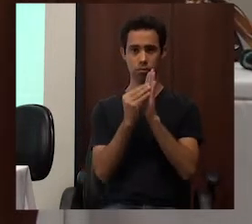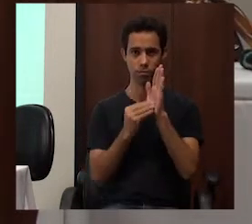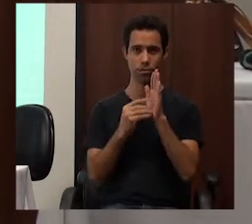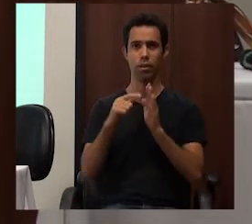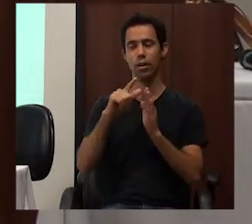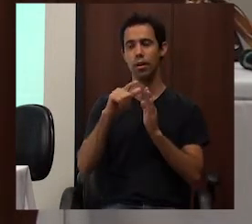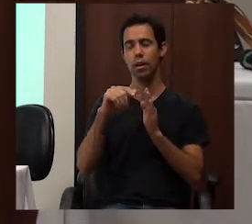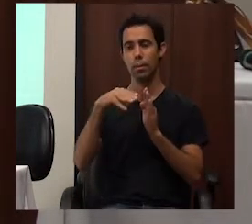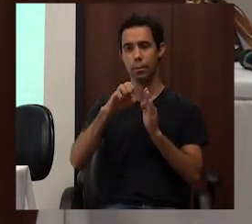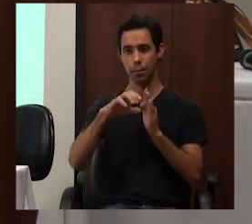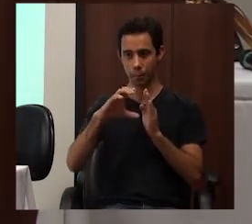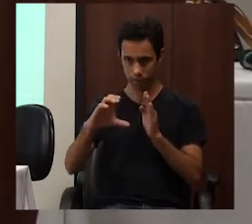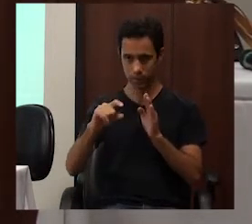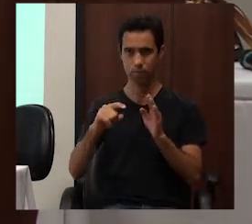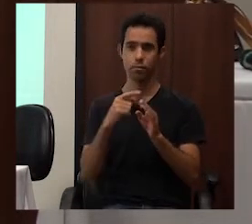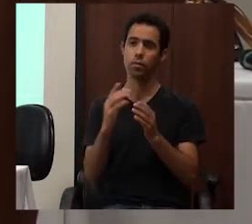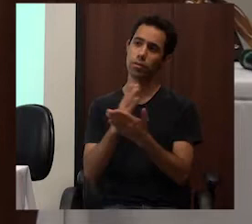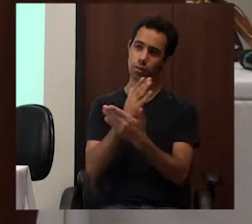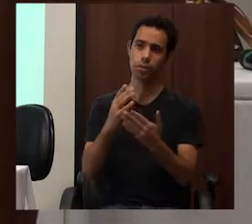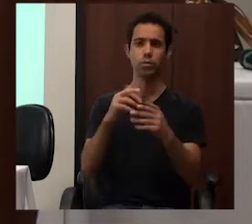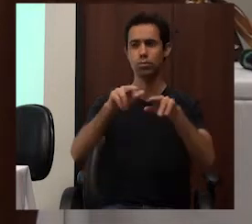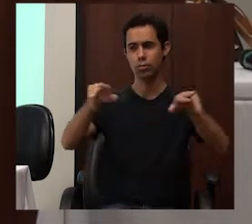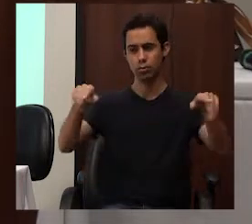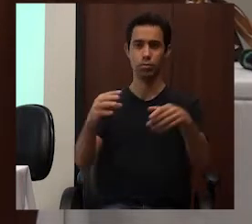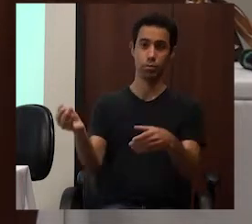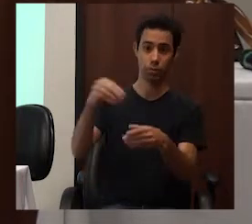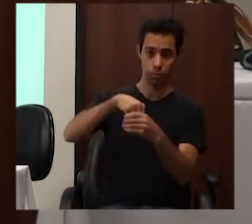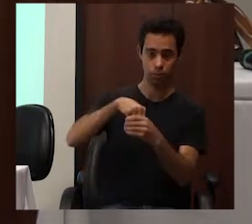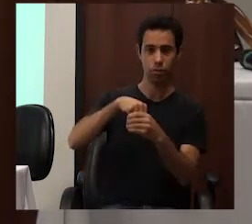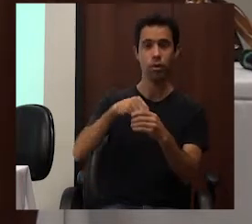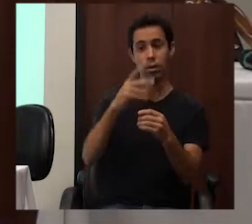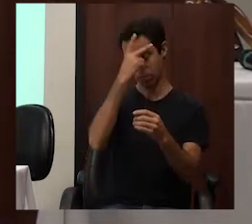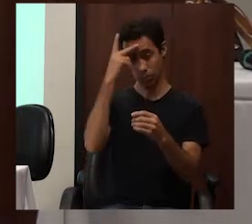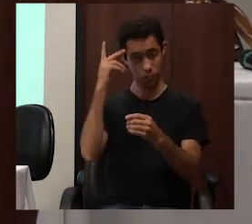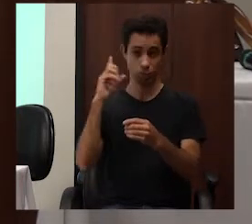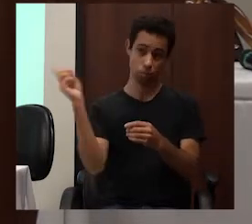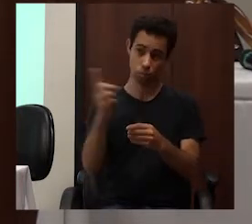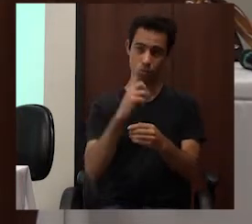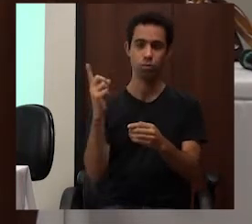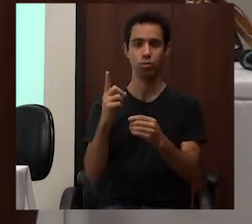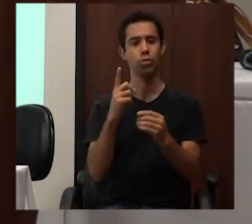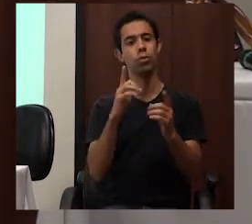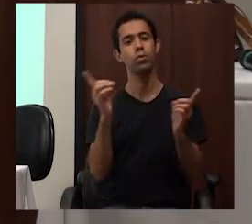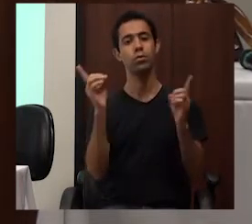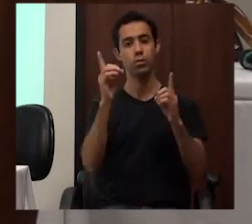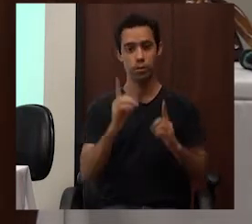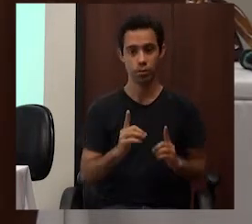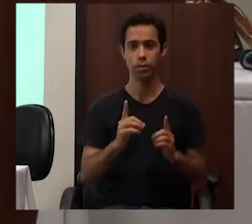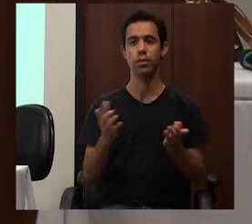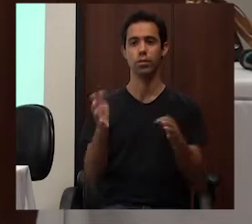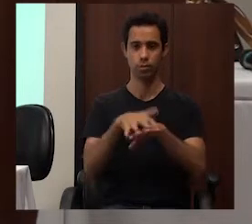1793/94, que é uma recomendação de inclusão de conteúdos relativos a pessoas com deficiência nos currículos de formação de docentes.